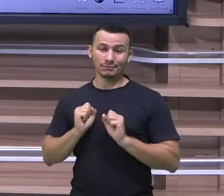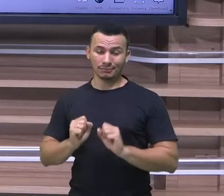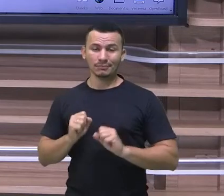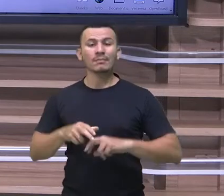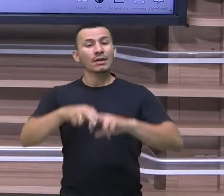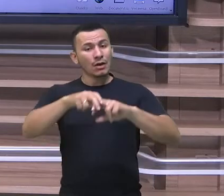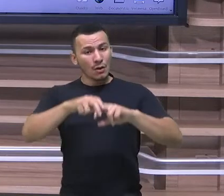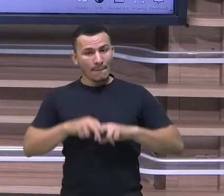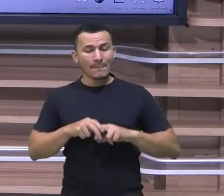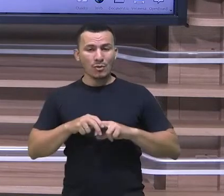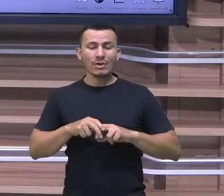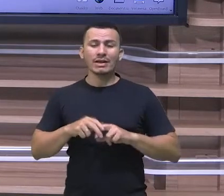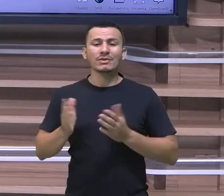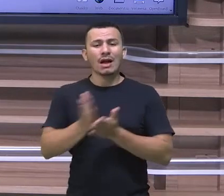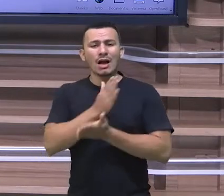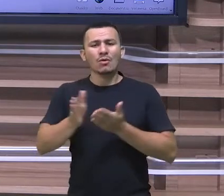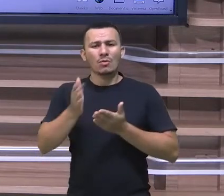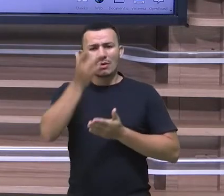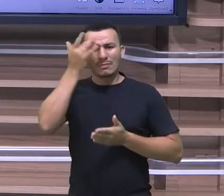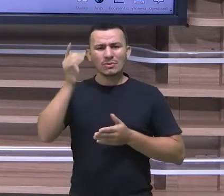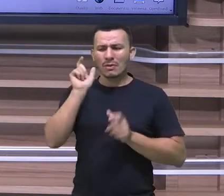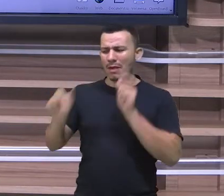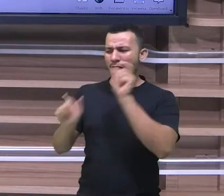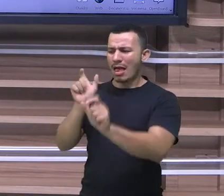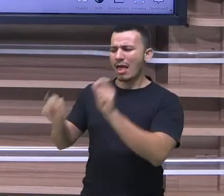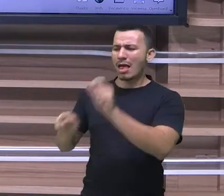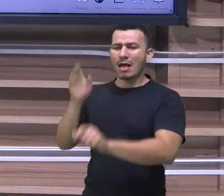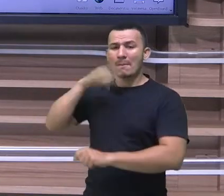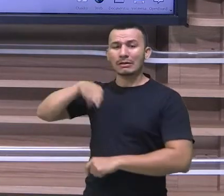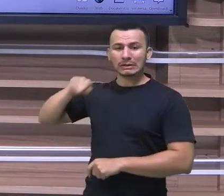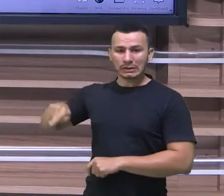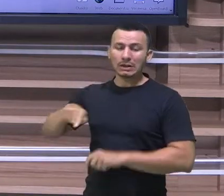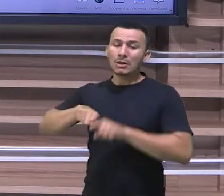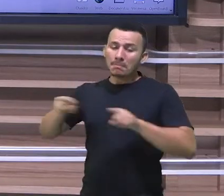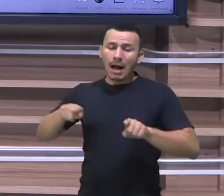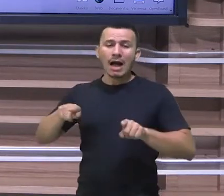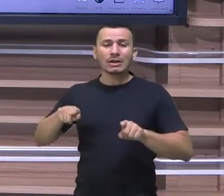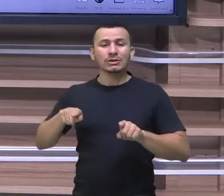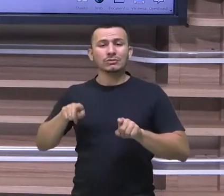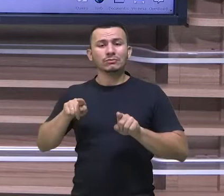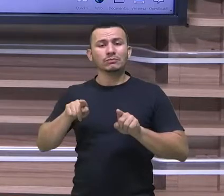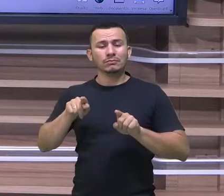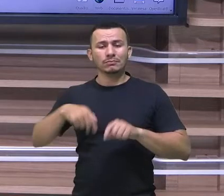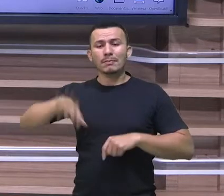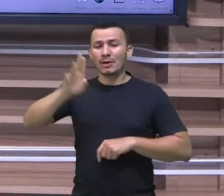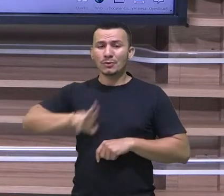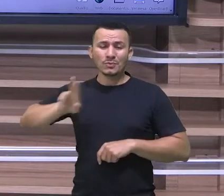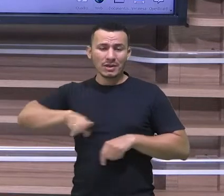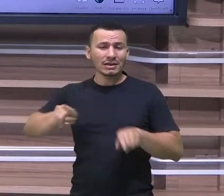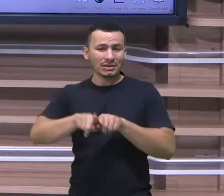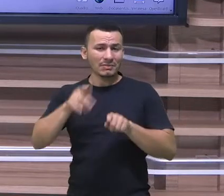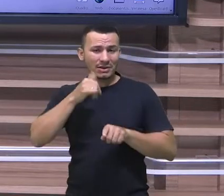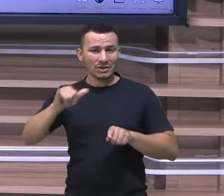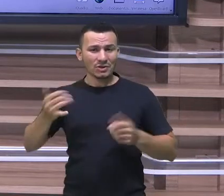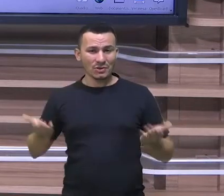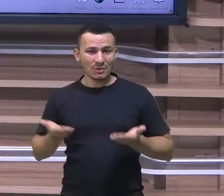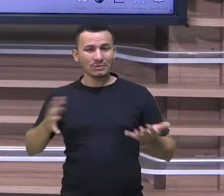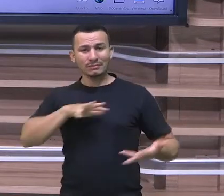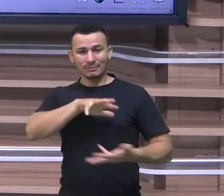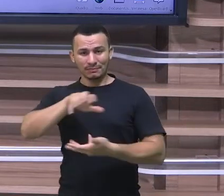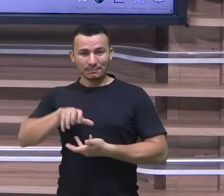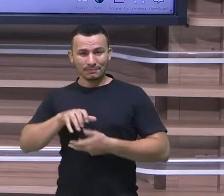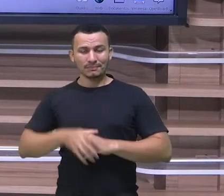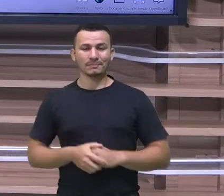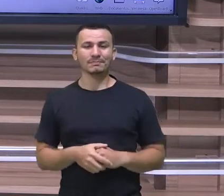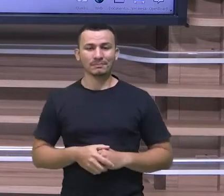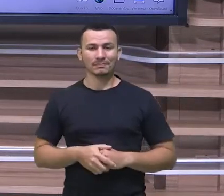por isso que ela vai ser alvo de diversas críticas, mas é uma das formas de energia muito utilizadas nos dias de hoje. Tranquilo? Fechamos,